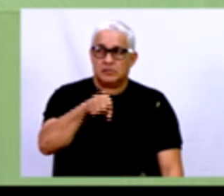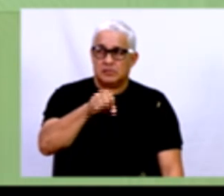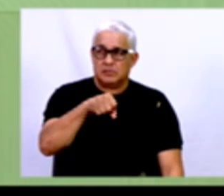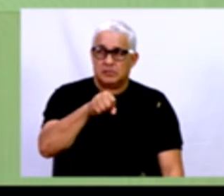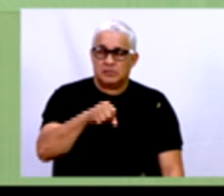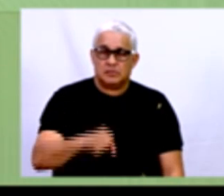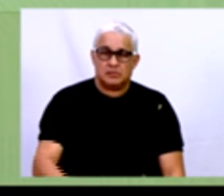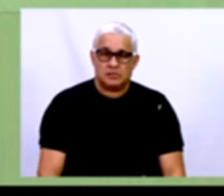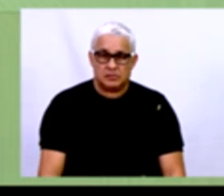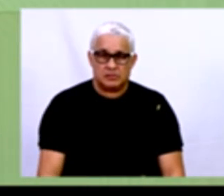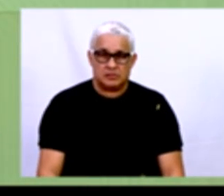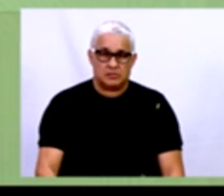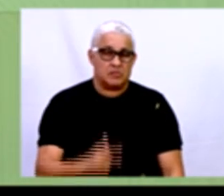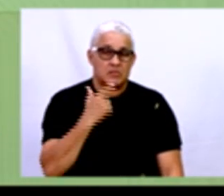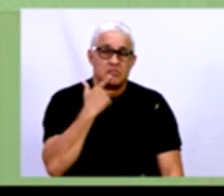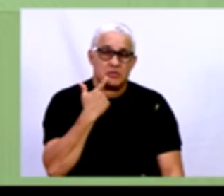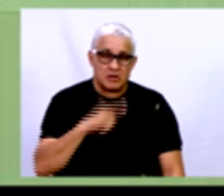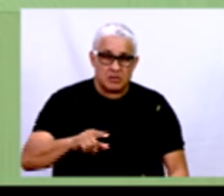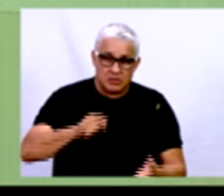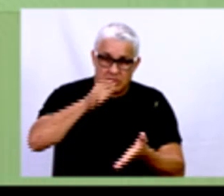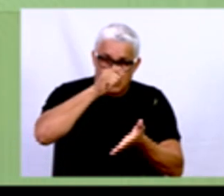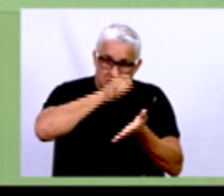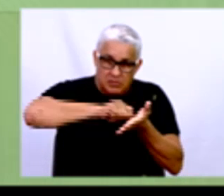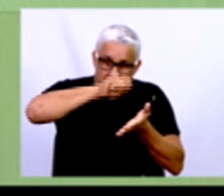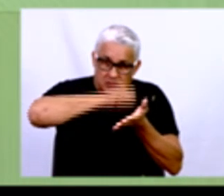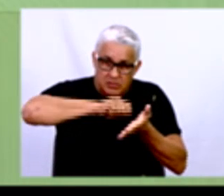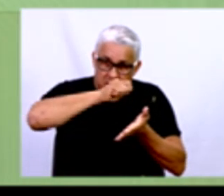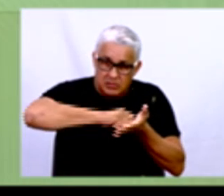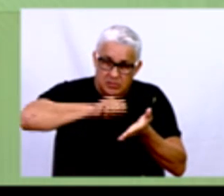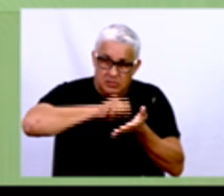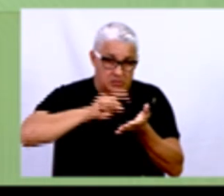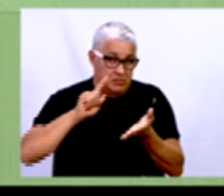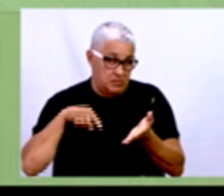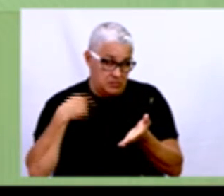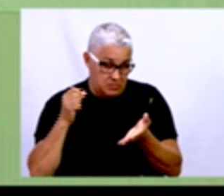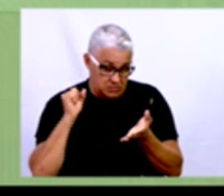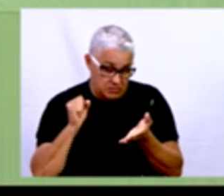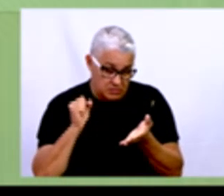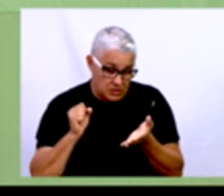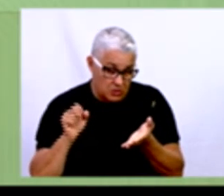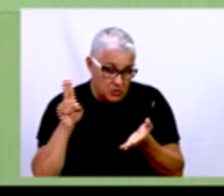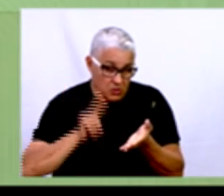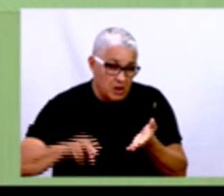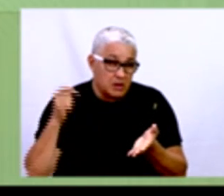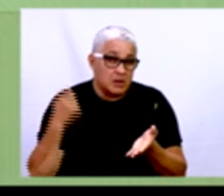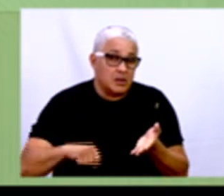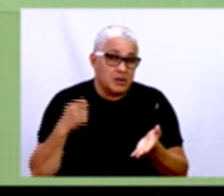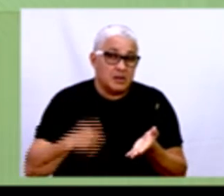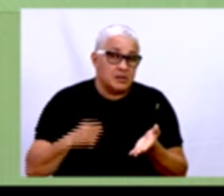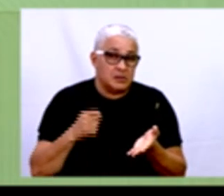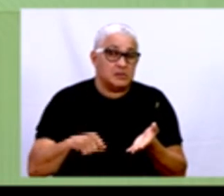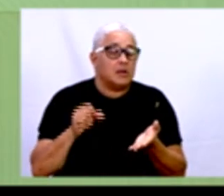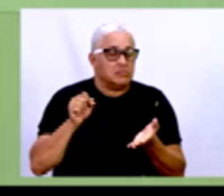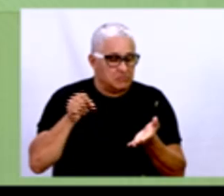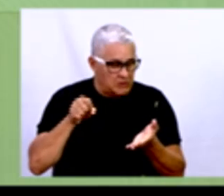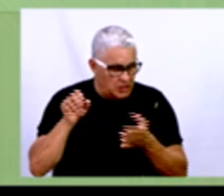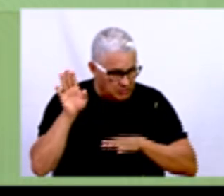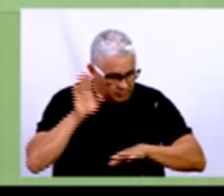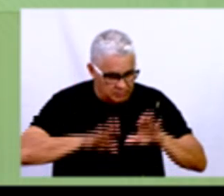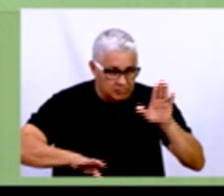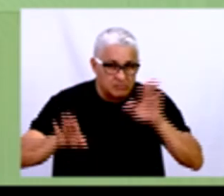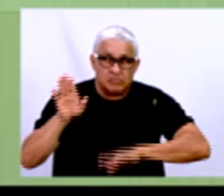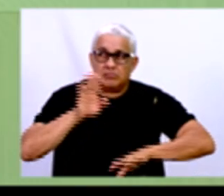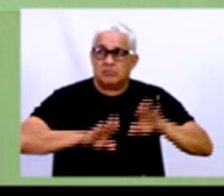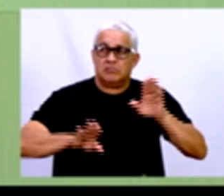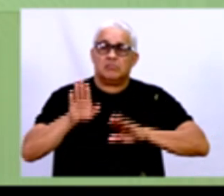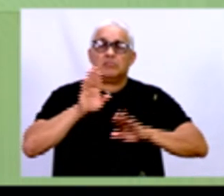aí a língua escrita. Para que nós possamos utilizá-la, né, nós precisamos sim tomar mais cuidado, ter